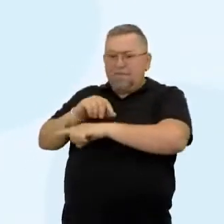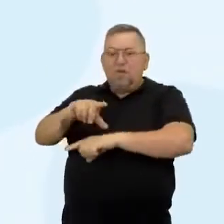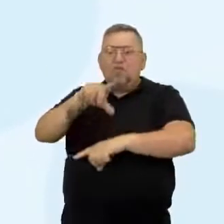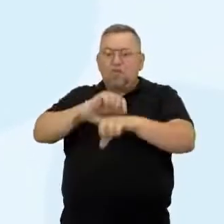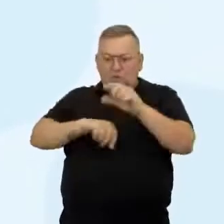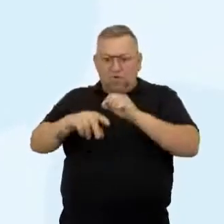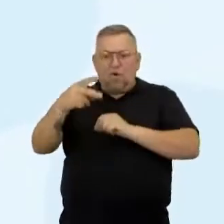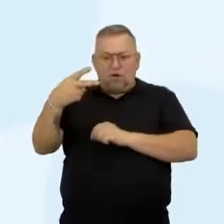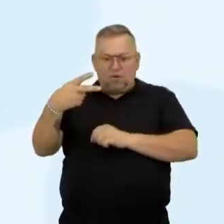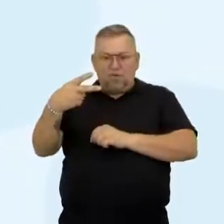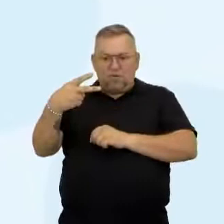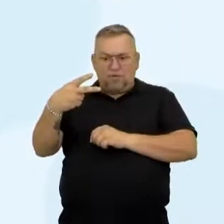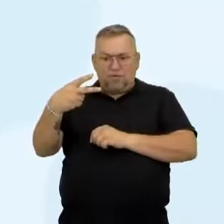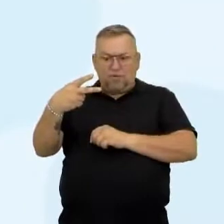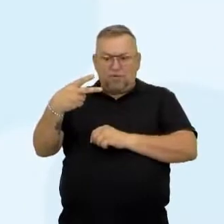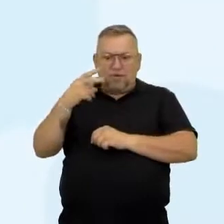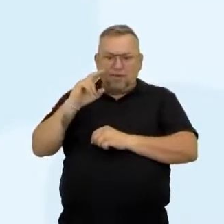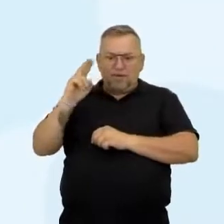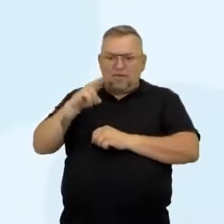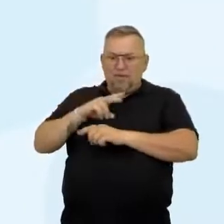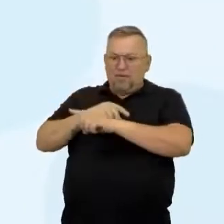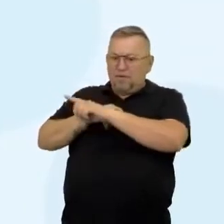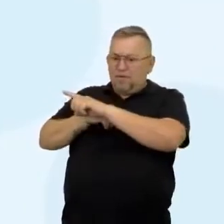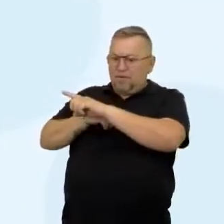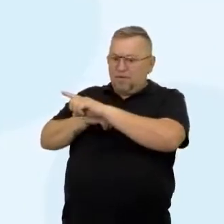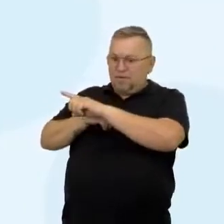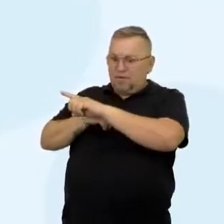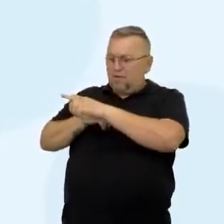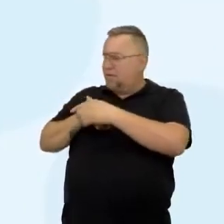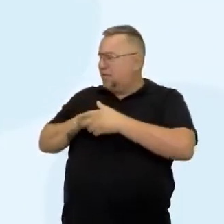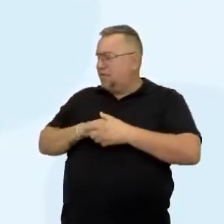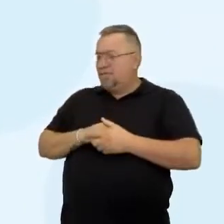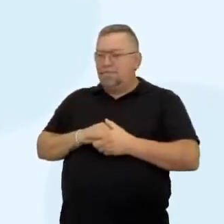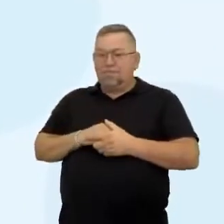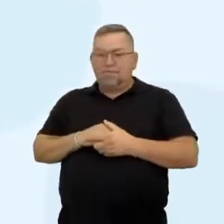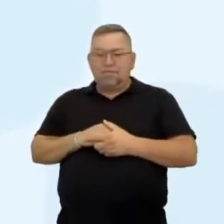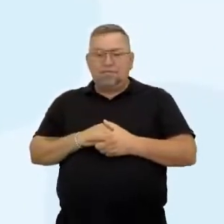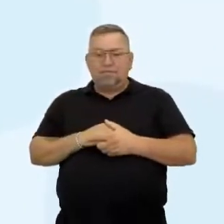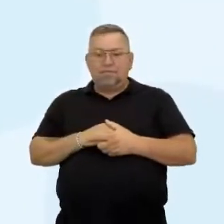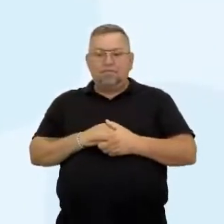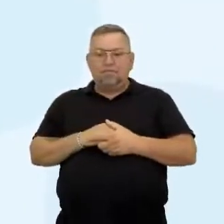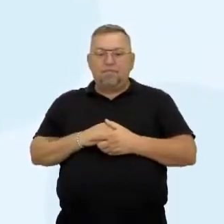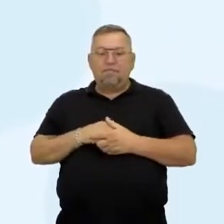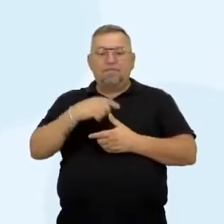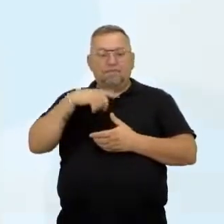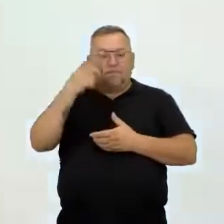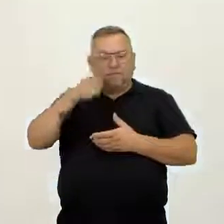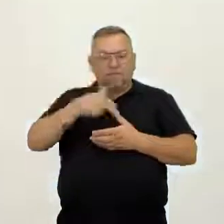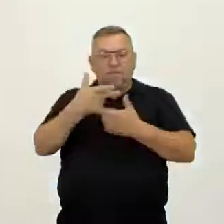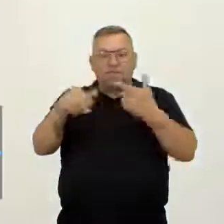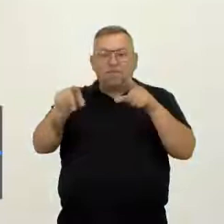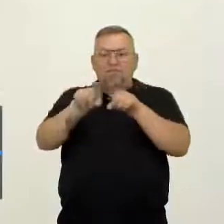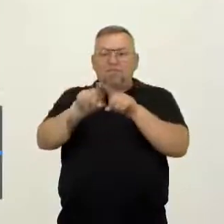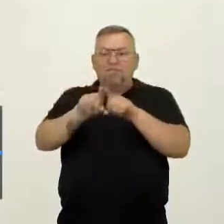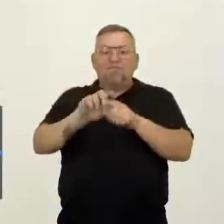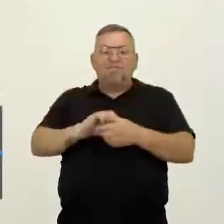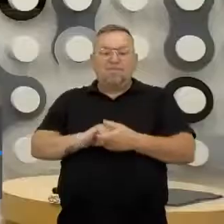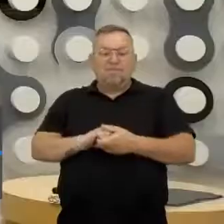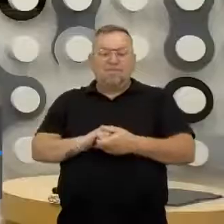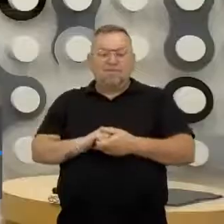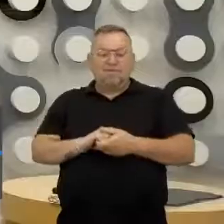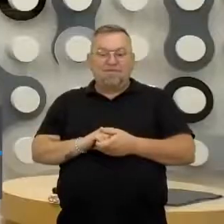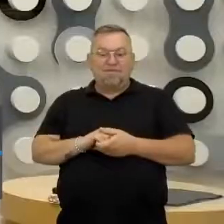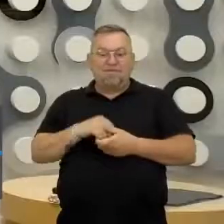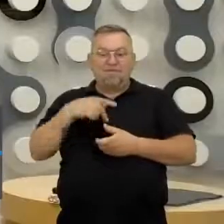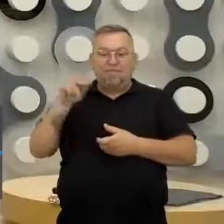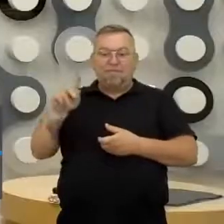assistir. Amaluna, Joia, Ovo, Luzia, Cristal, entre outros, tá? Tem aqui um